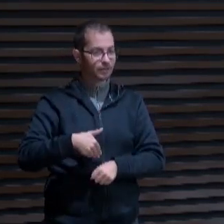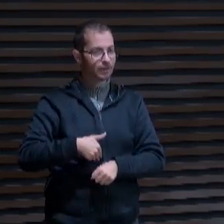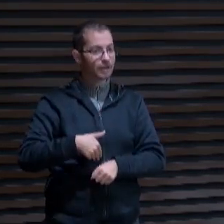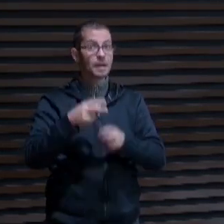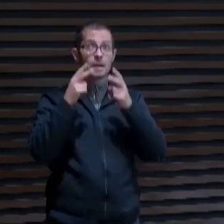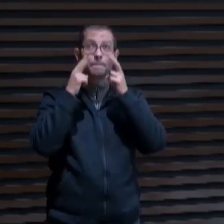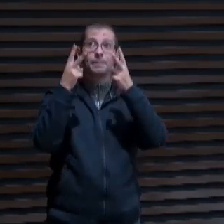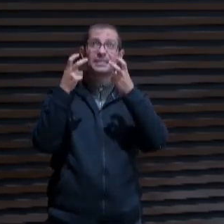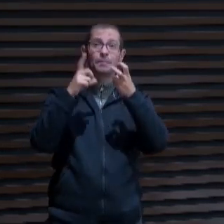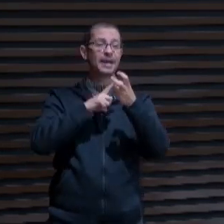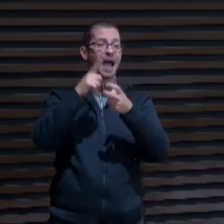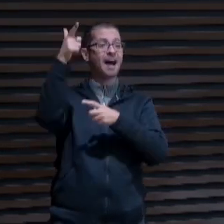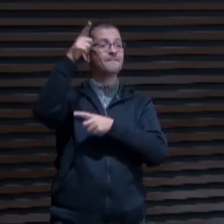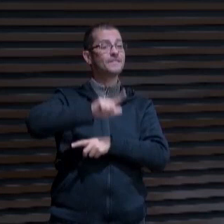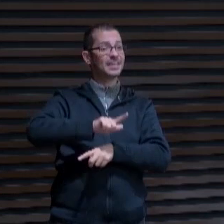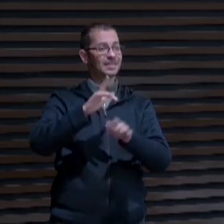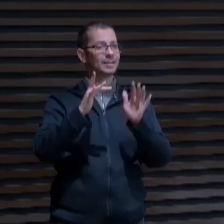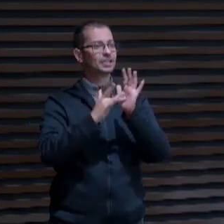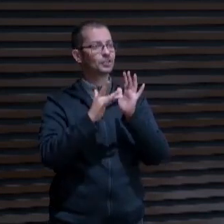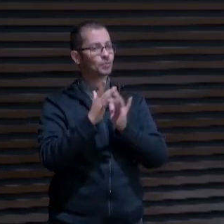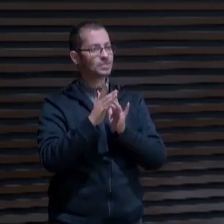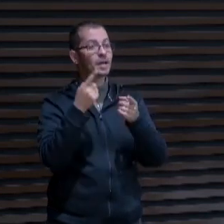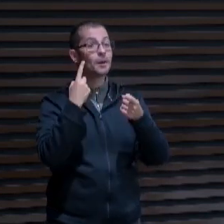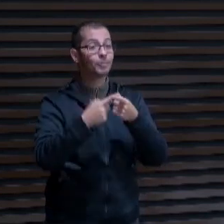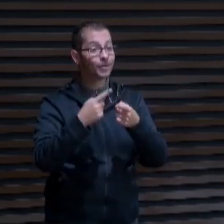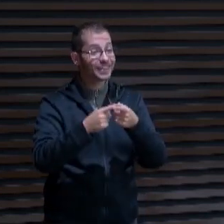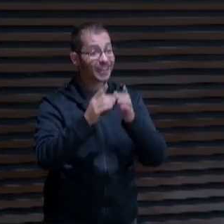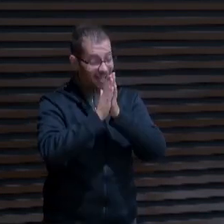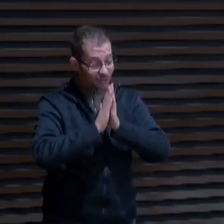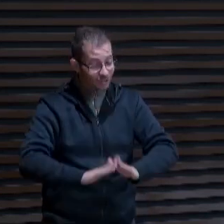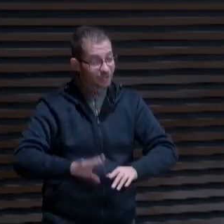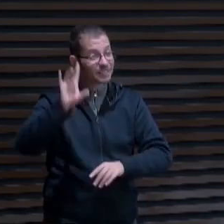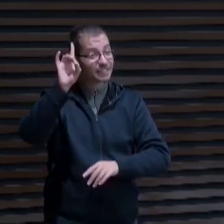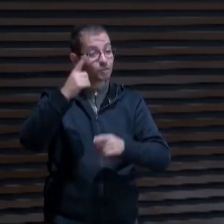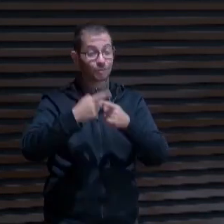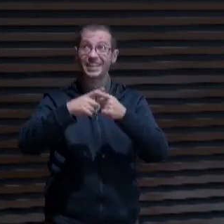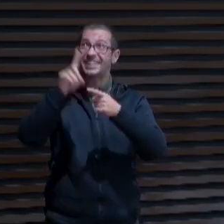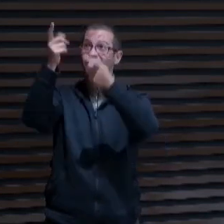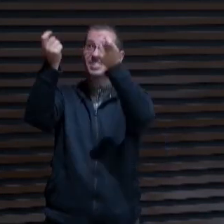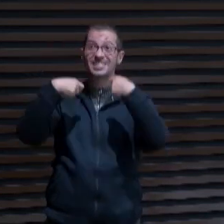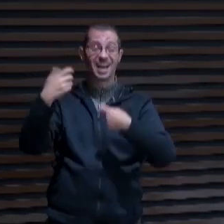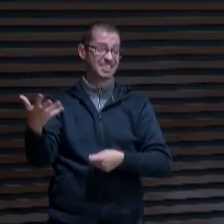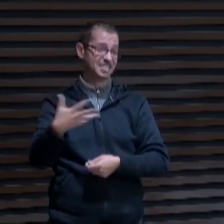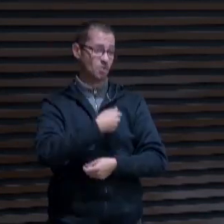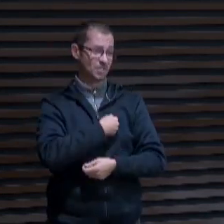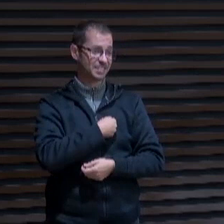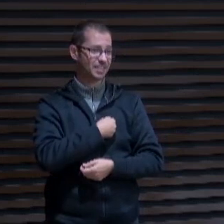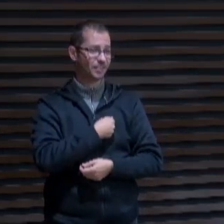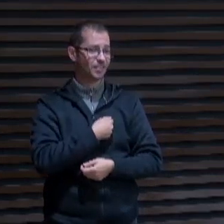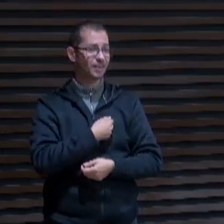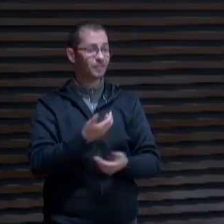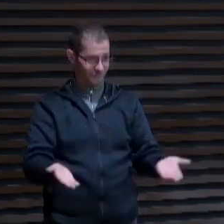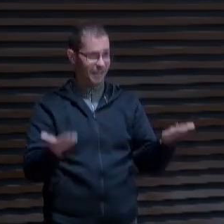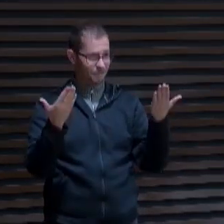vida. Por que nós adoramos ao nosso Deus? Porque dele vem a nossa salvação. Vamos ficar em pé,